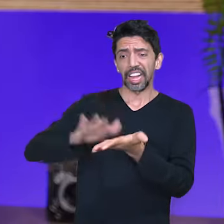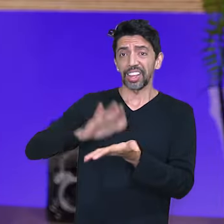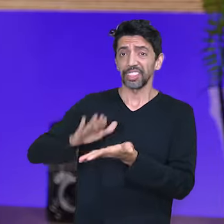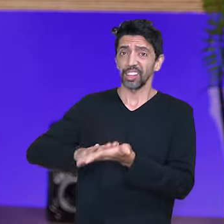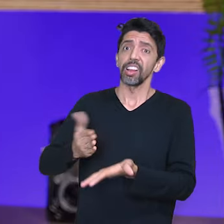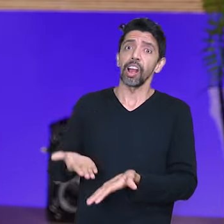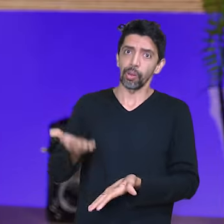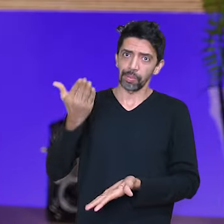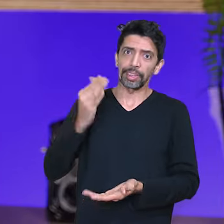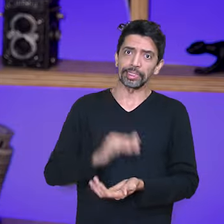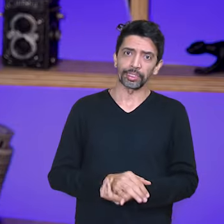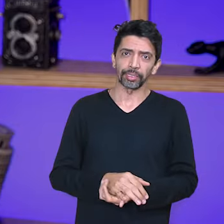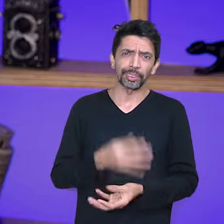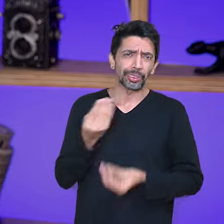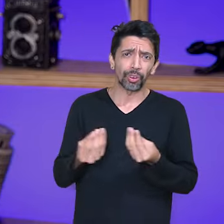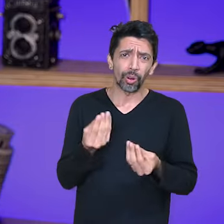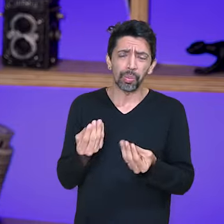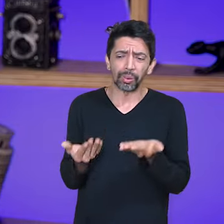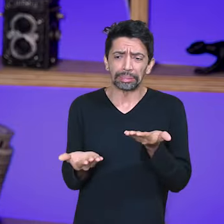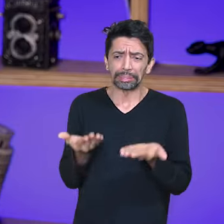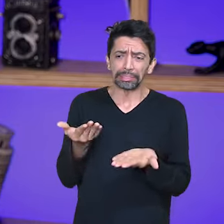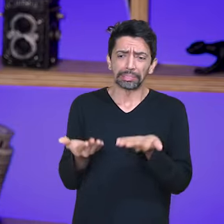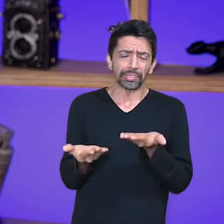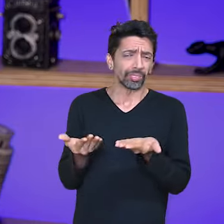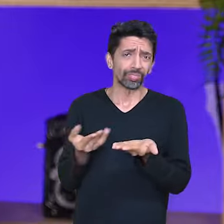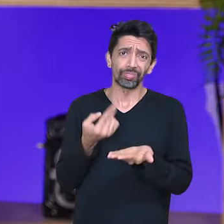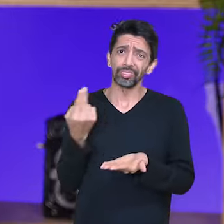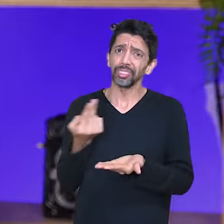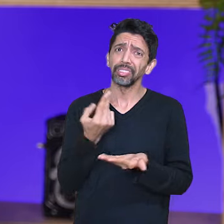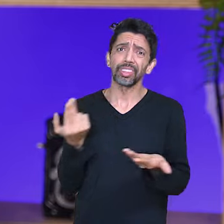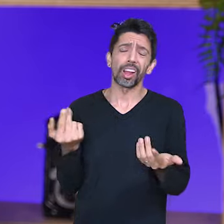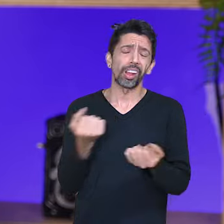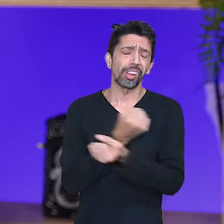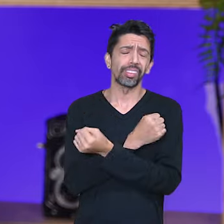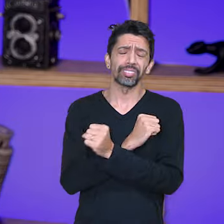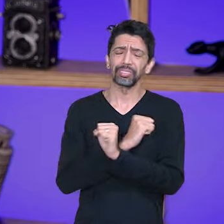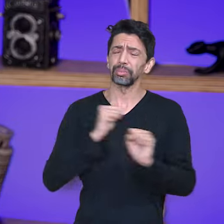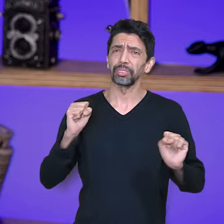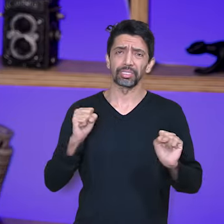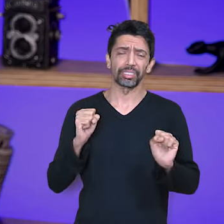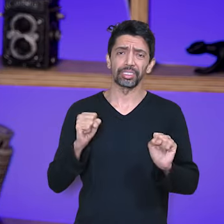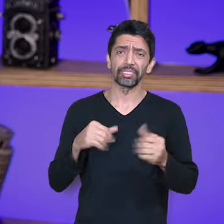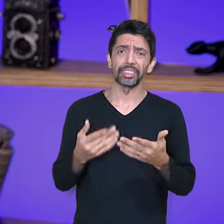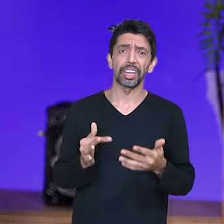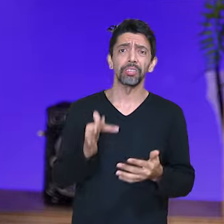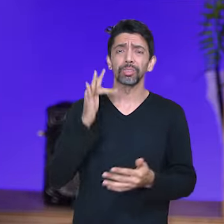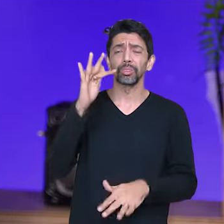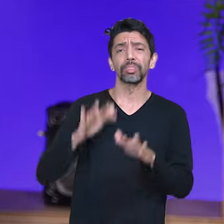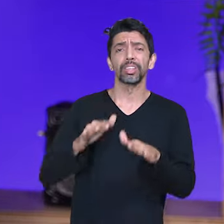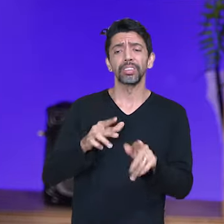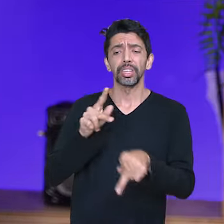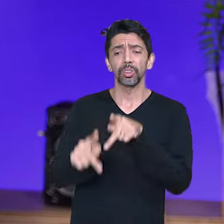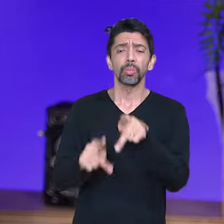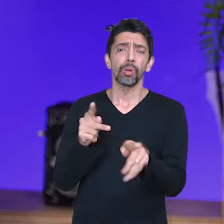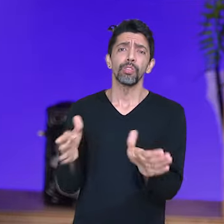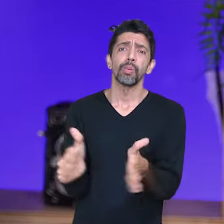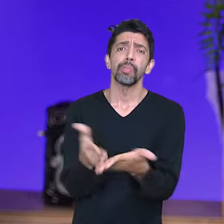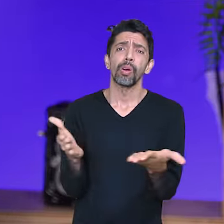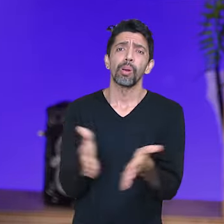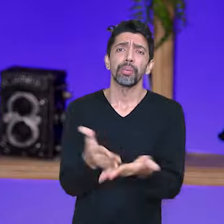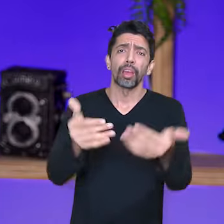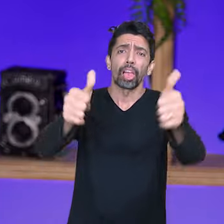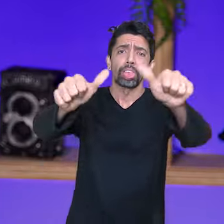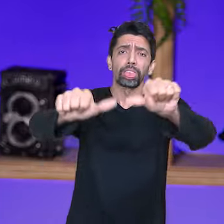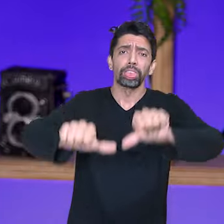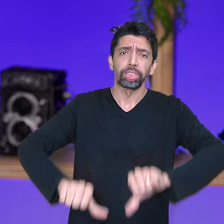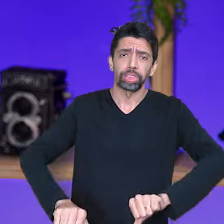maiores. Essa conta não vai fechar. Nós estamos caminhando para uma sociedade muito pobre brasileira, miserável talvez. Por isso, nós precisamos levar muito a